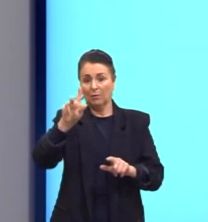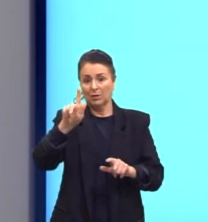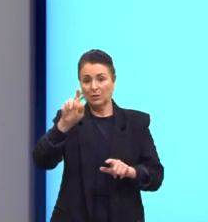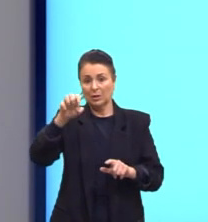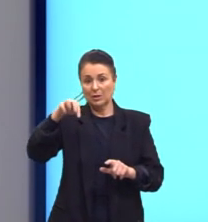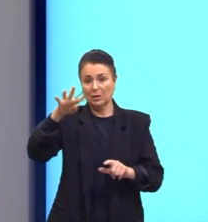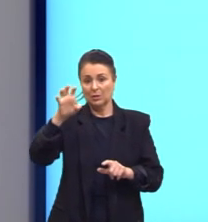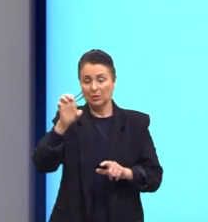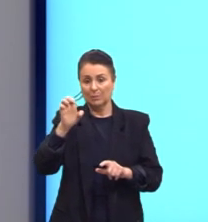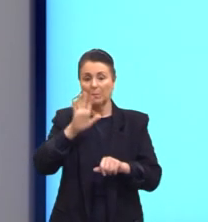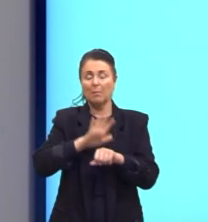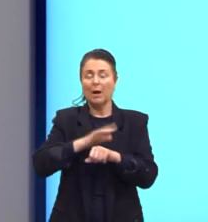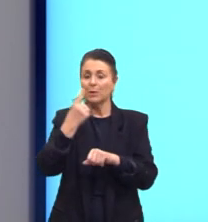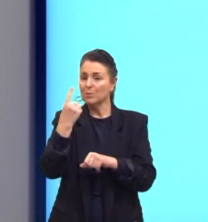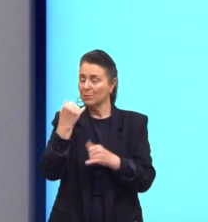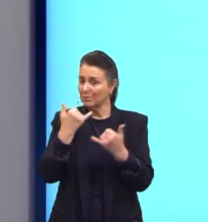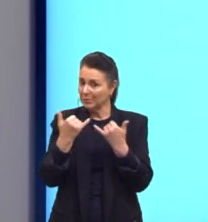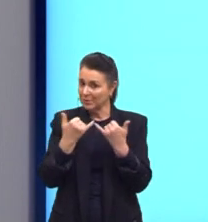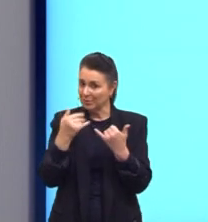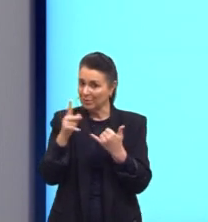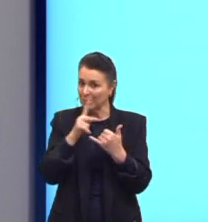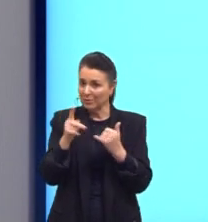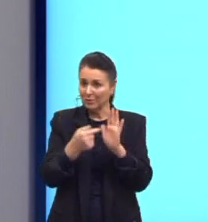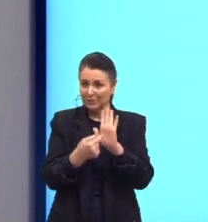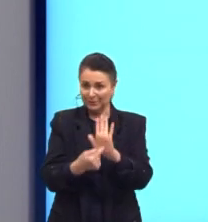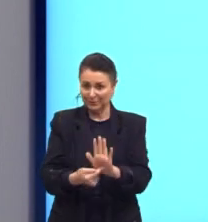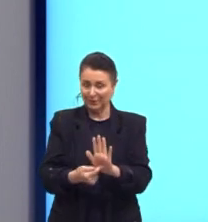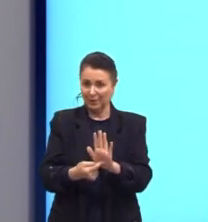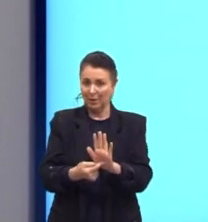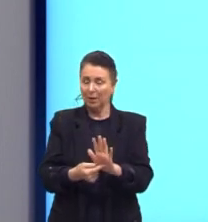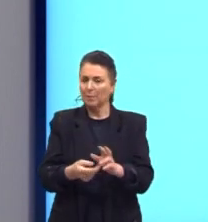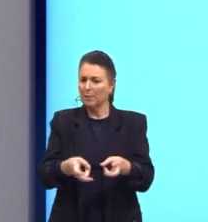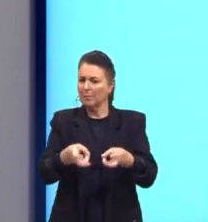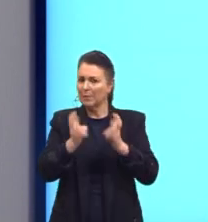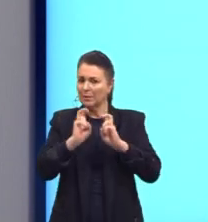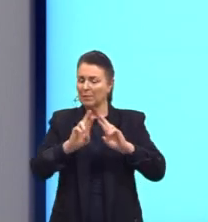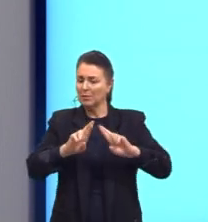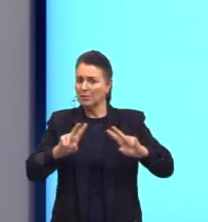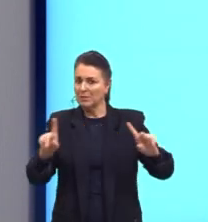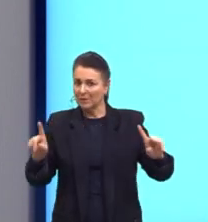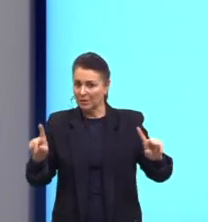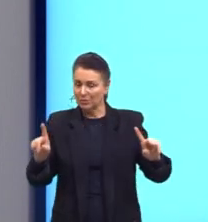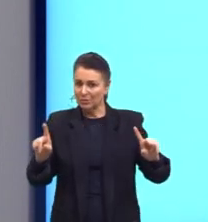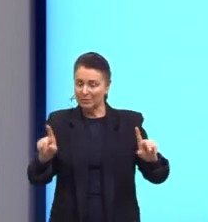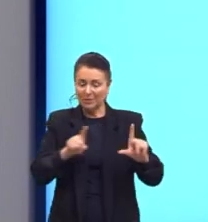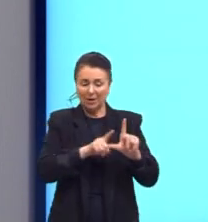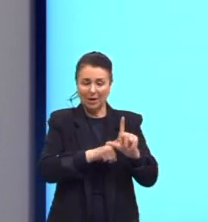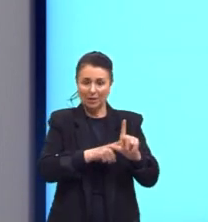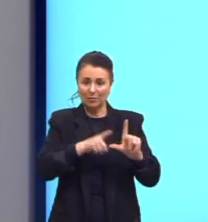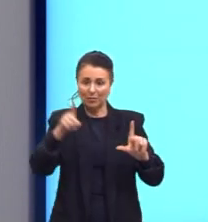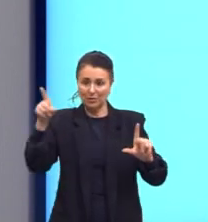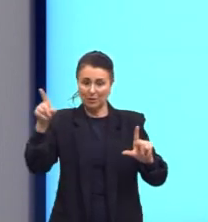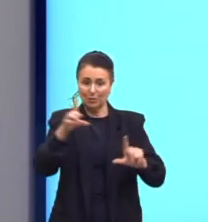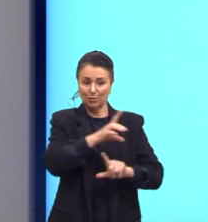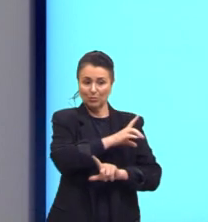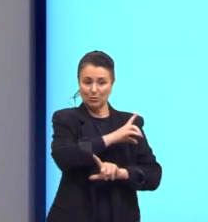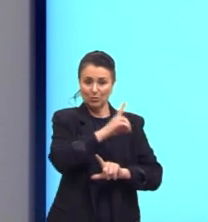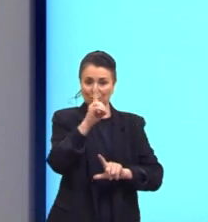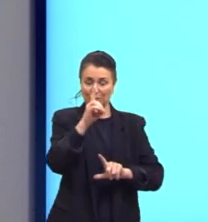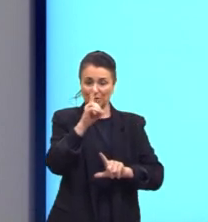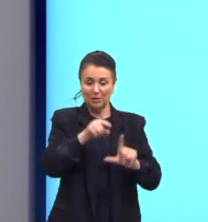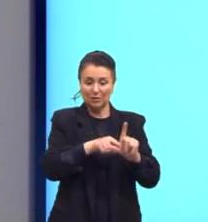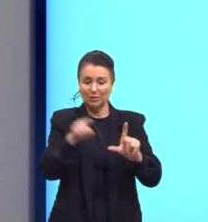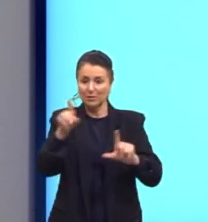é mais um exemplo então para diferenciar a evolução divergente com a evolução